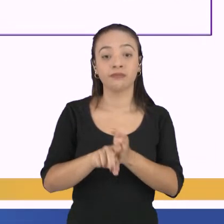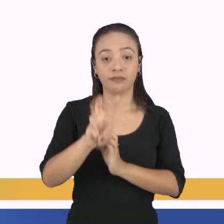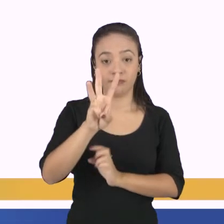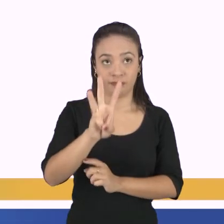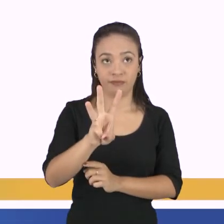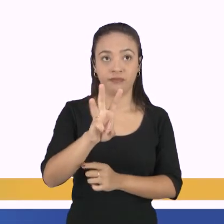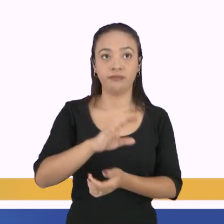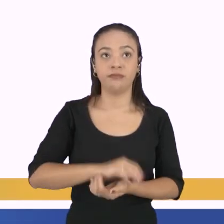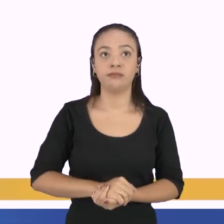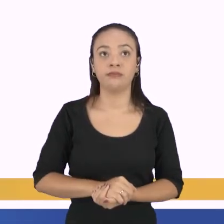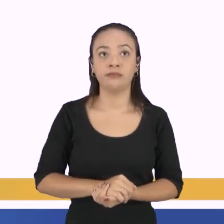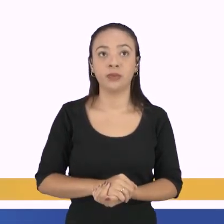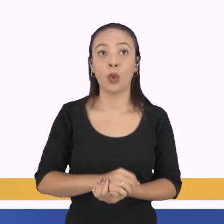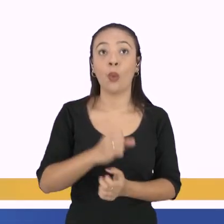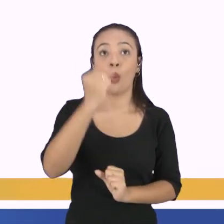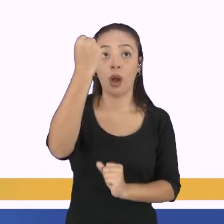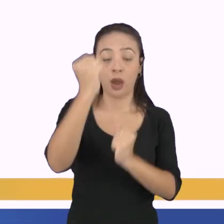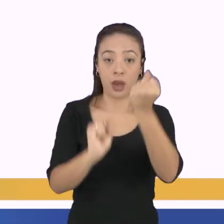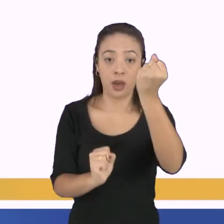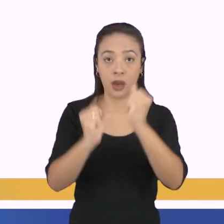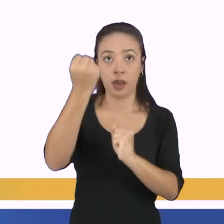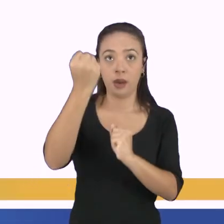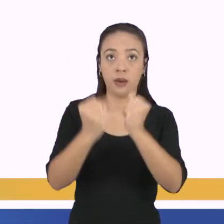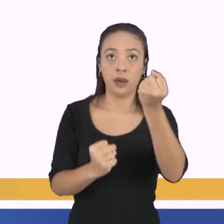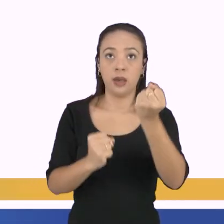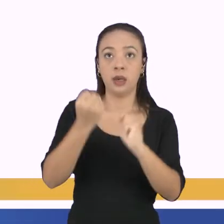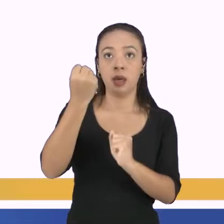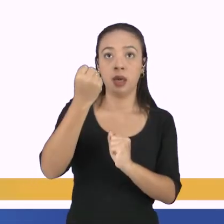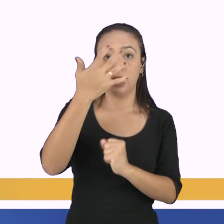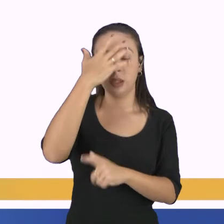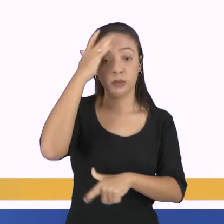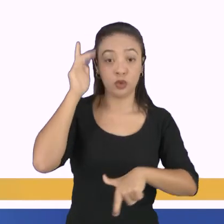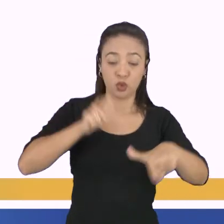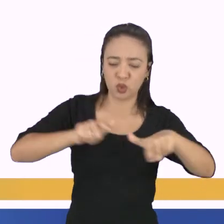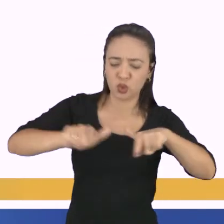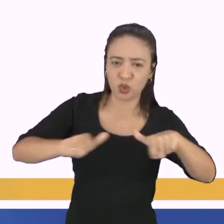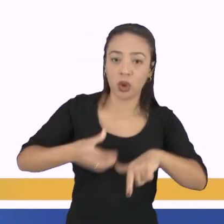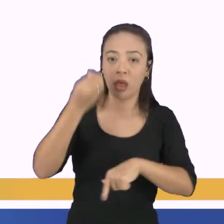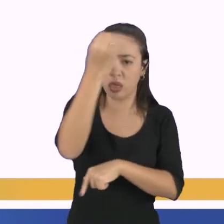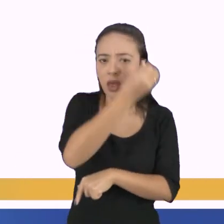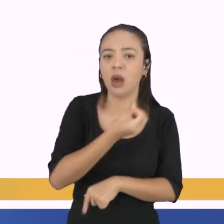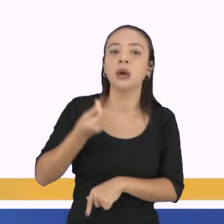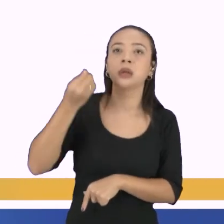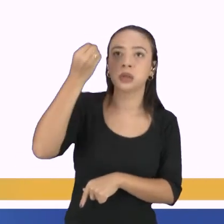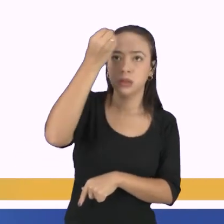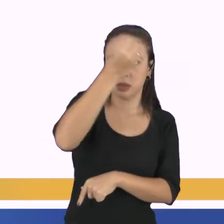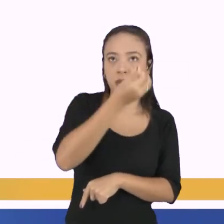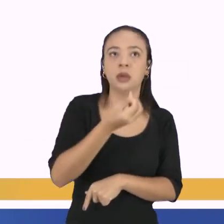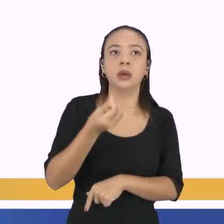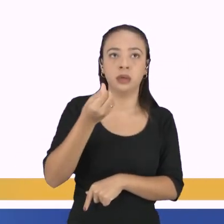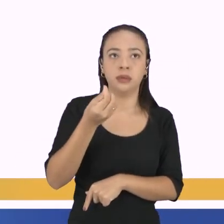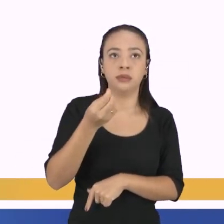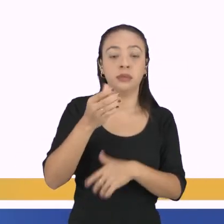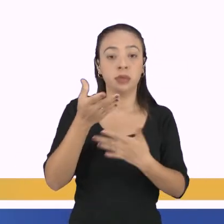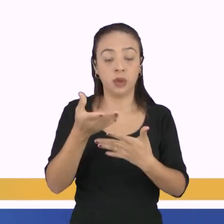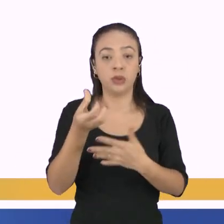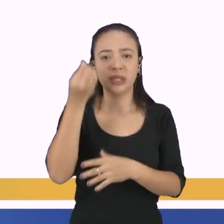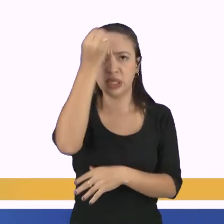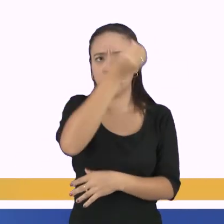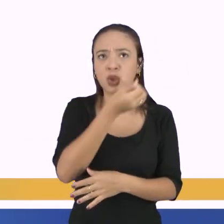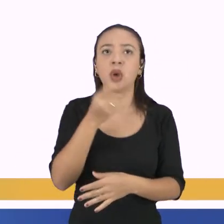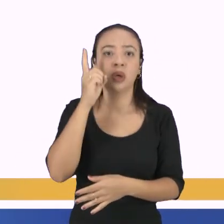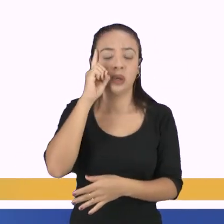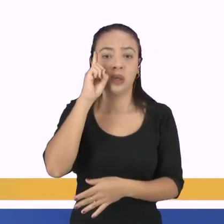Exercício 3. Uma fábrica mantém jornada de trabalho de 6 horas para os seus funcionários e com essa jornada